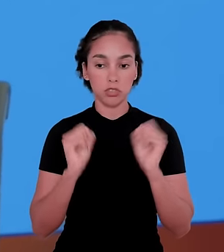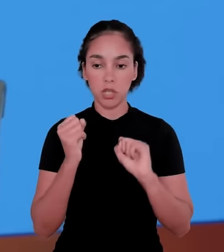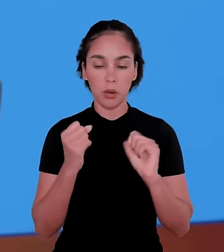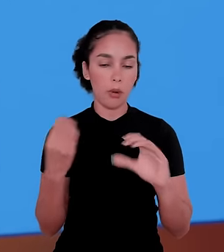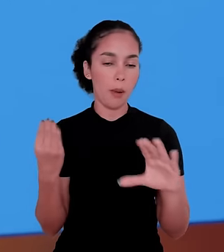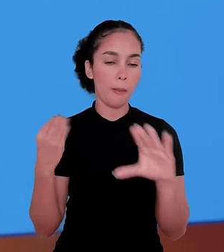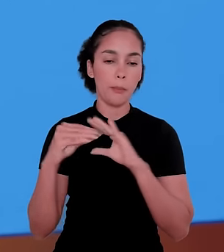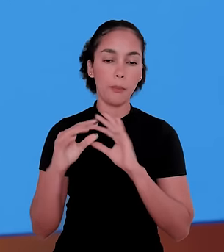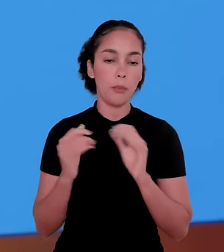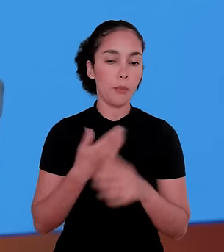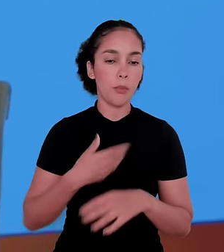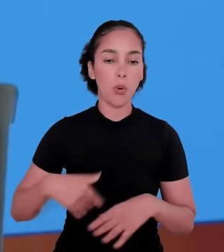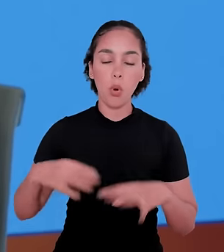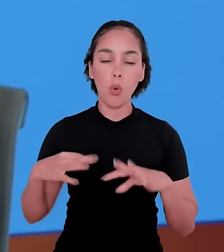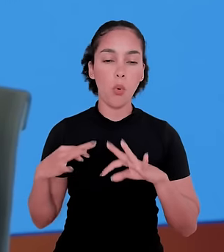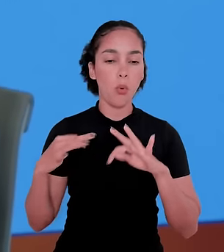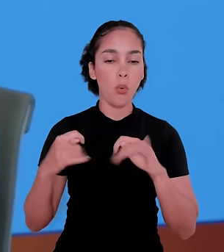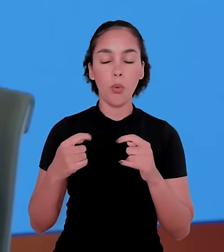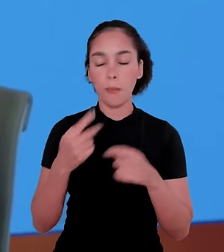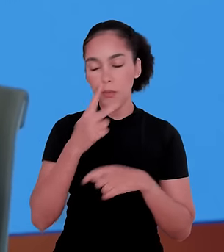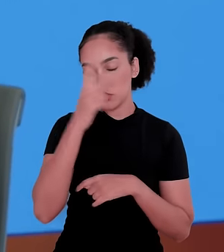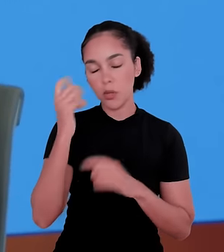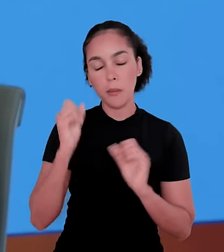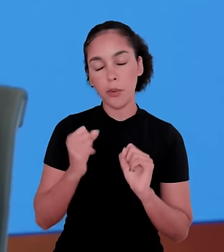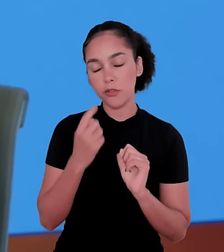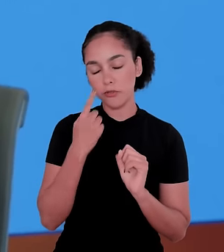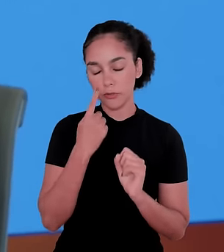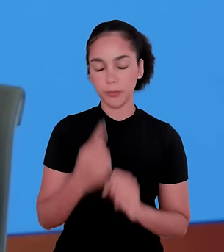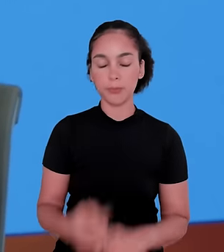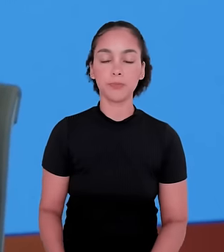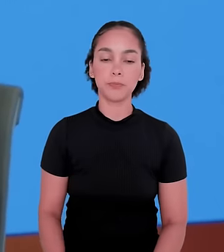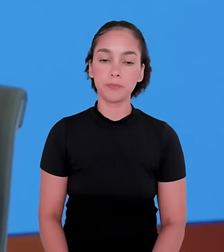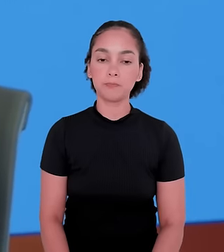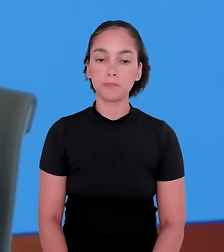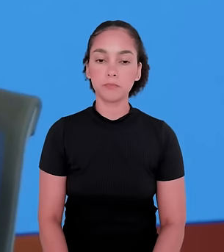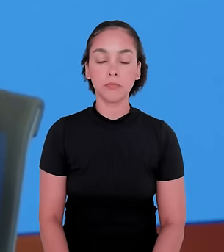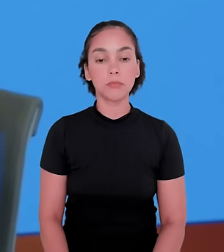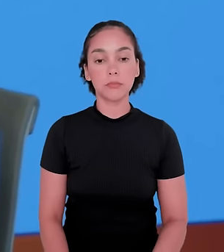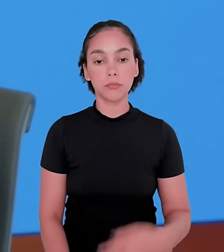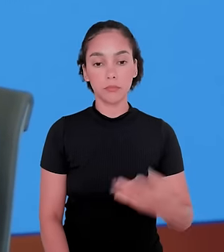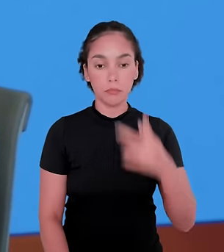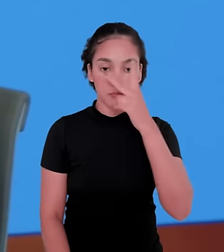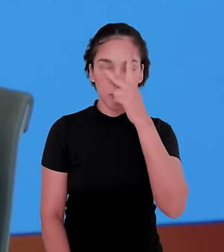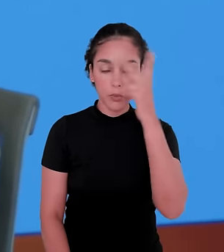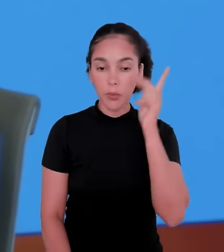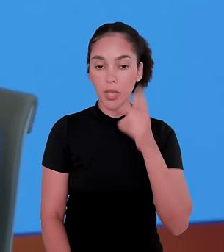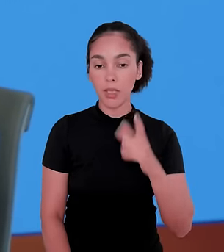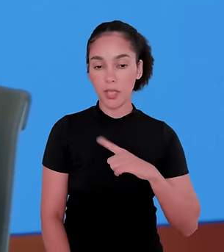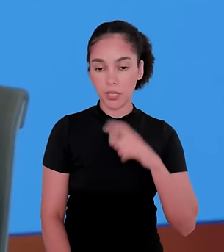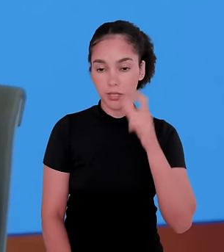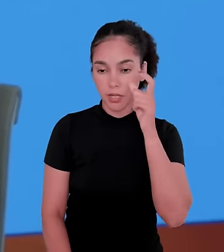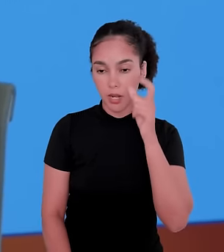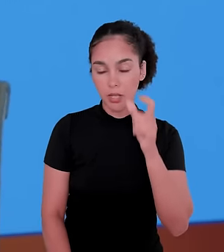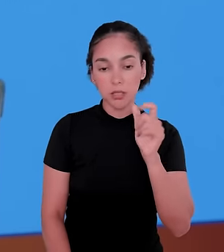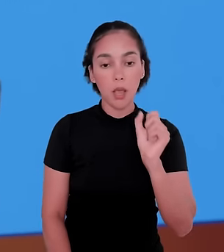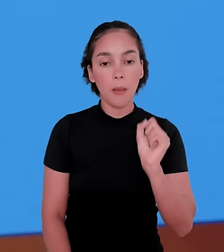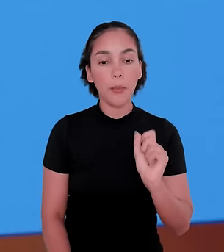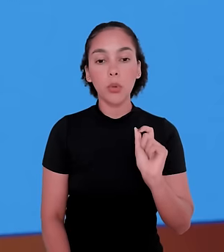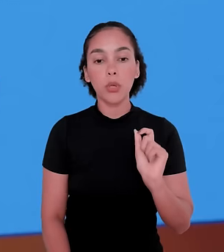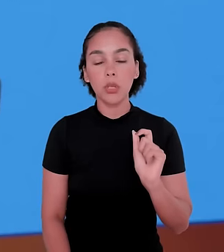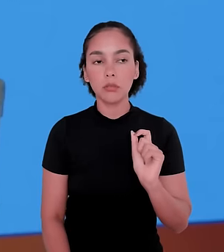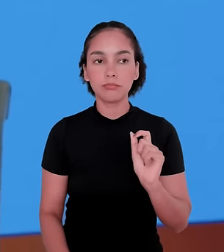público para qualquer pessoa ver tá E aí as pessoas que tê interesse elas podem se opor à aquele